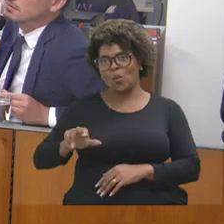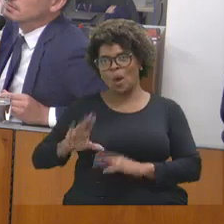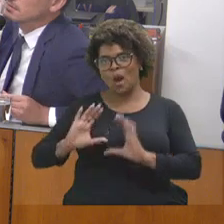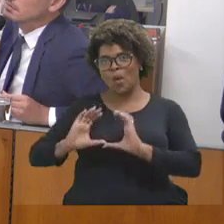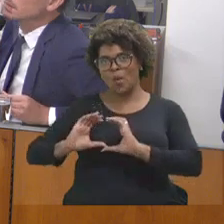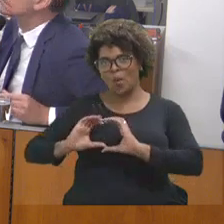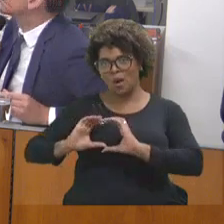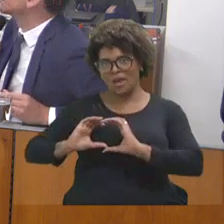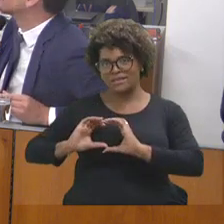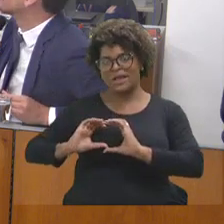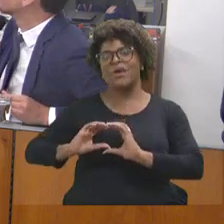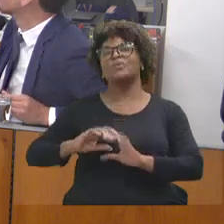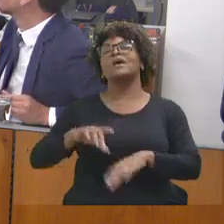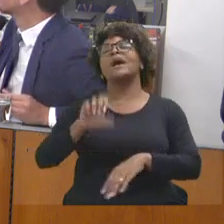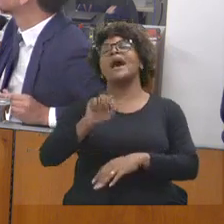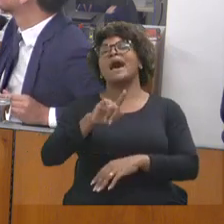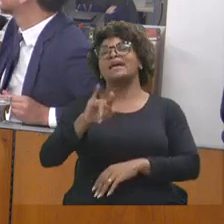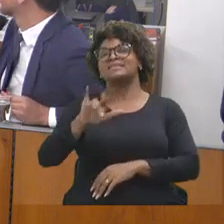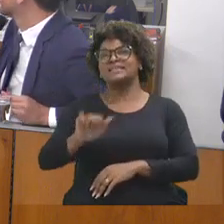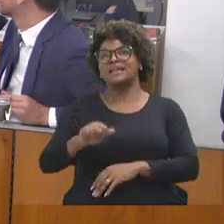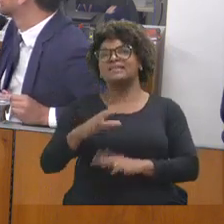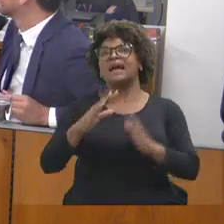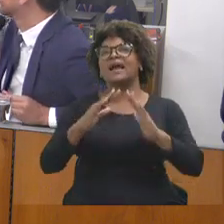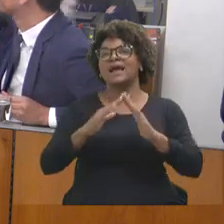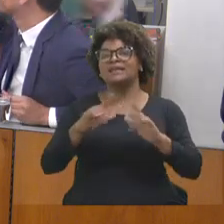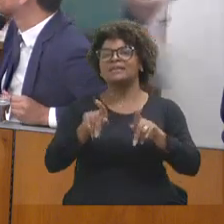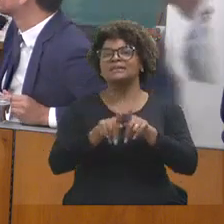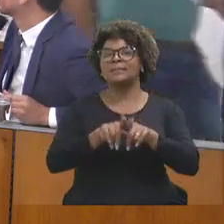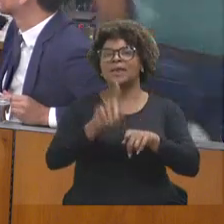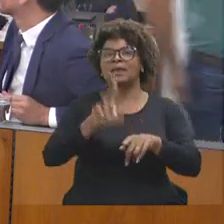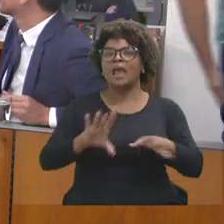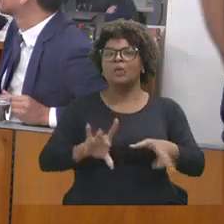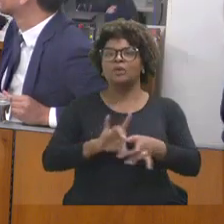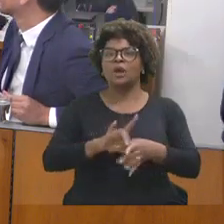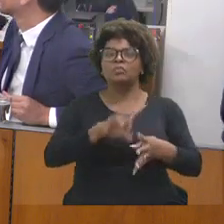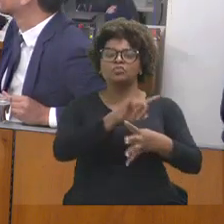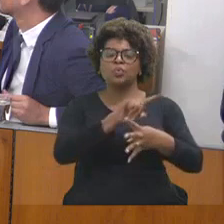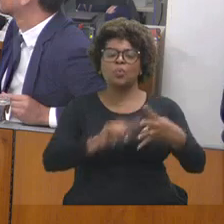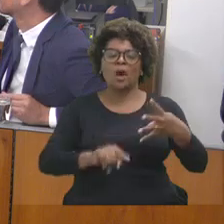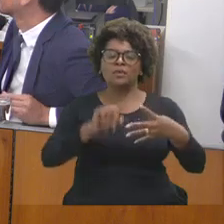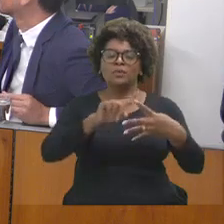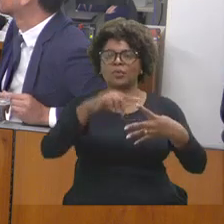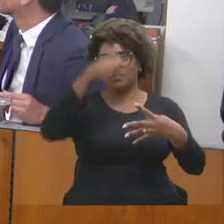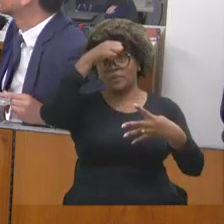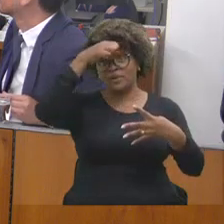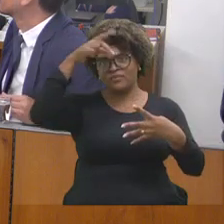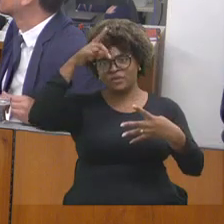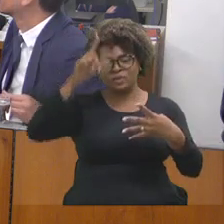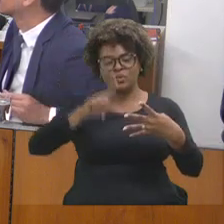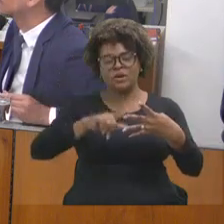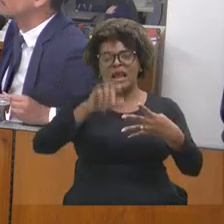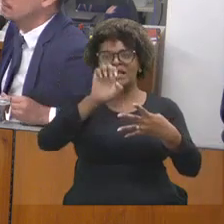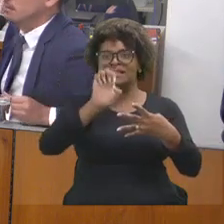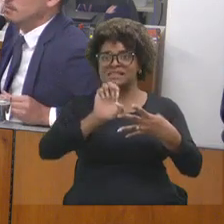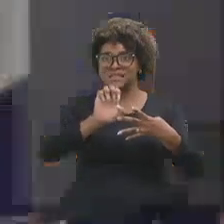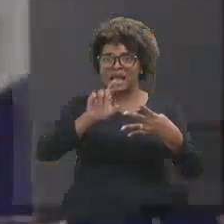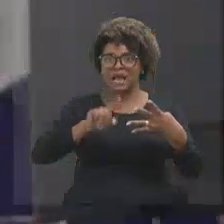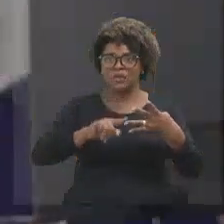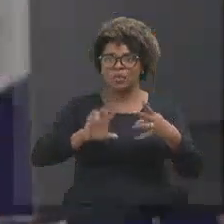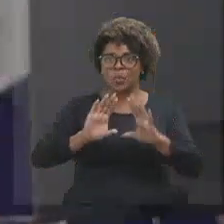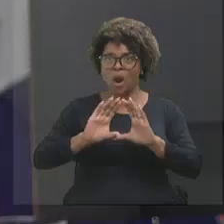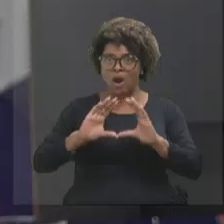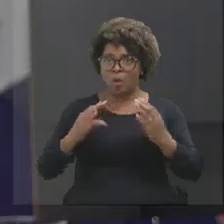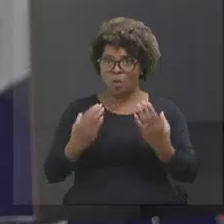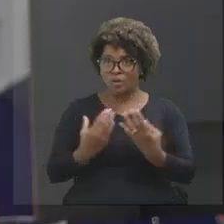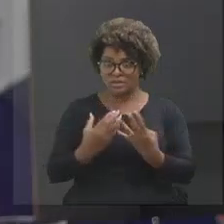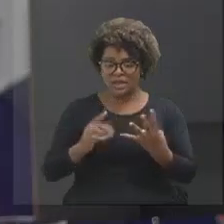quatro partes a santa casa também a união de quarto forças que a prefeitura estado é a comunidade a fepam graças a Deus foi uma junção